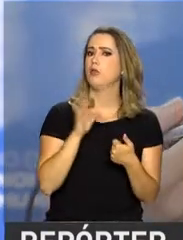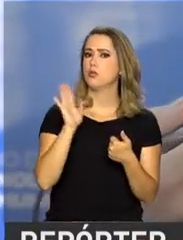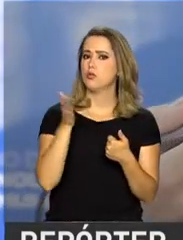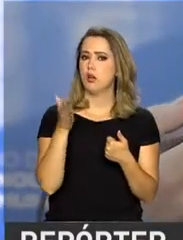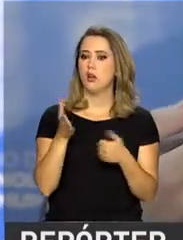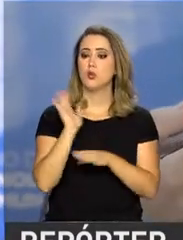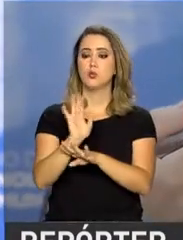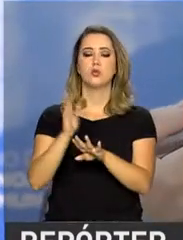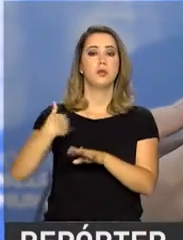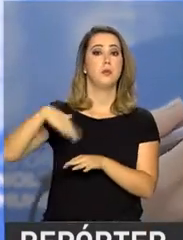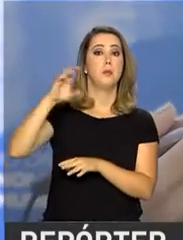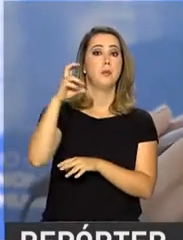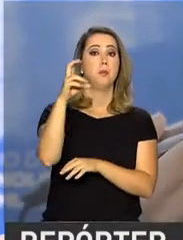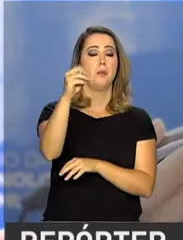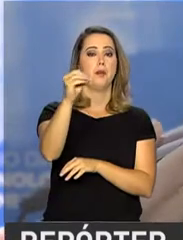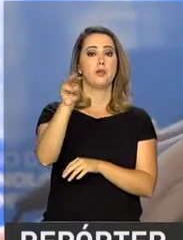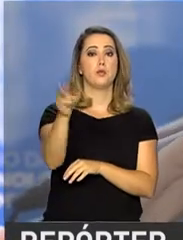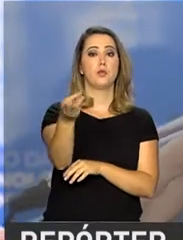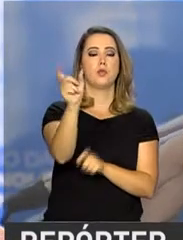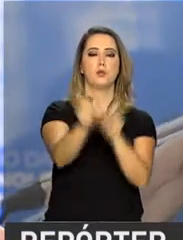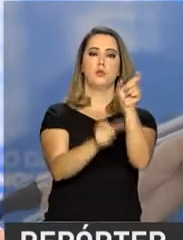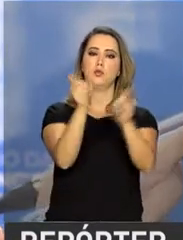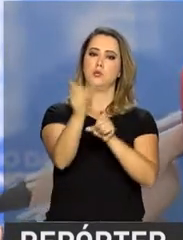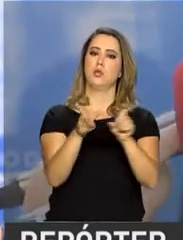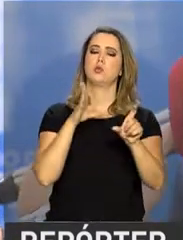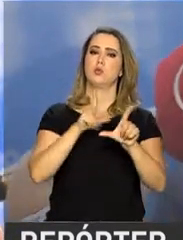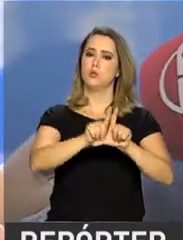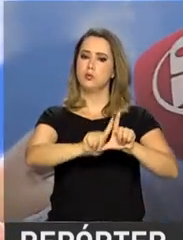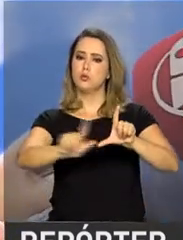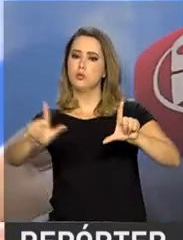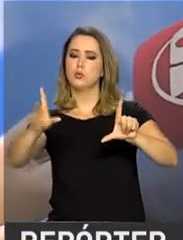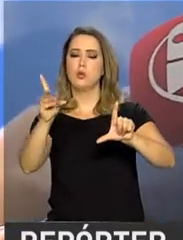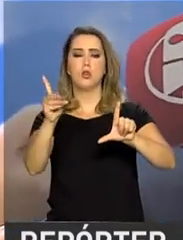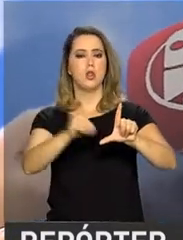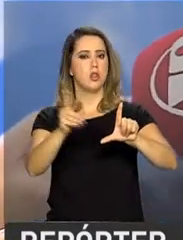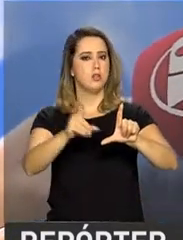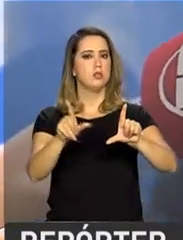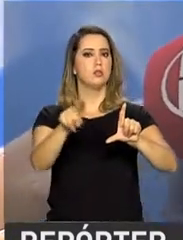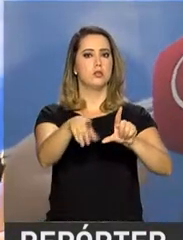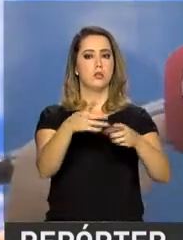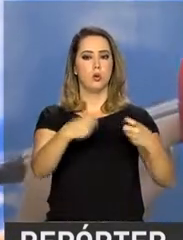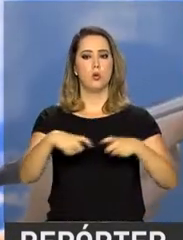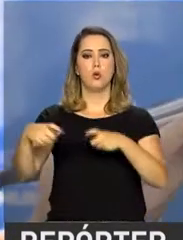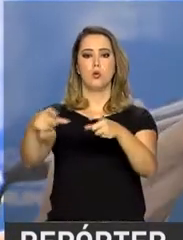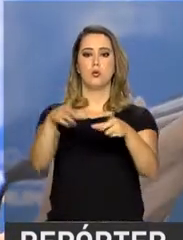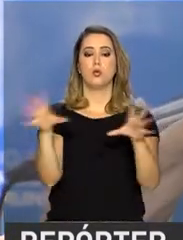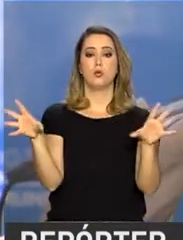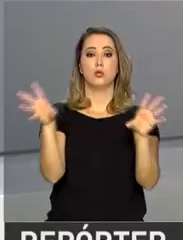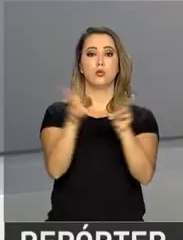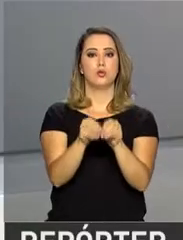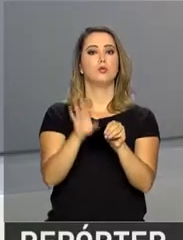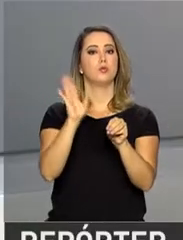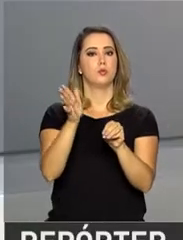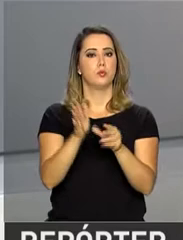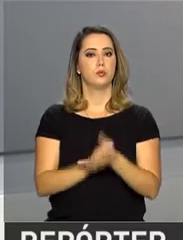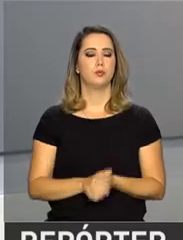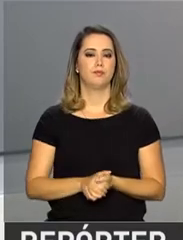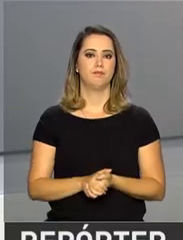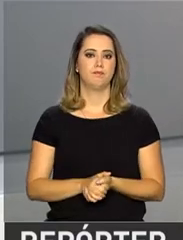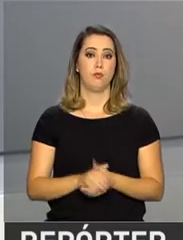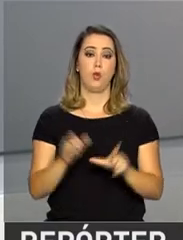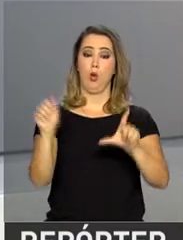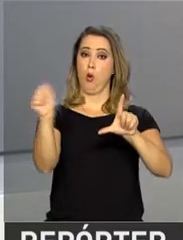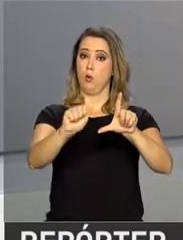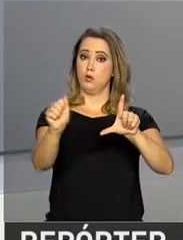beneficiamos mais de 50 milhões de brasileiros que moram nessas regiões atendidas pelo desligamento do sinal analógico